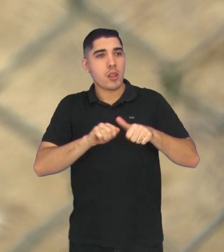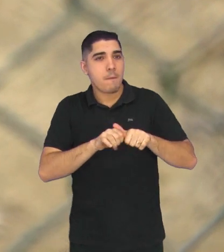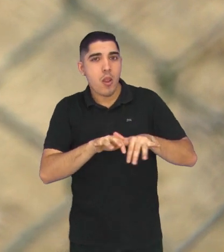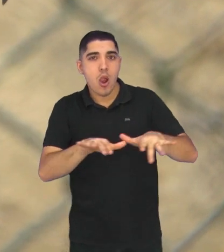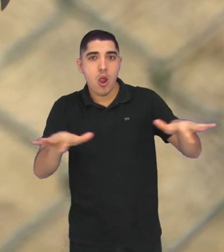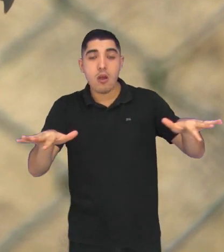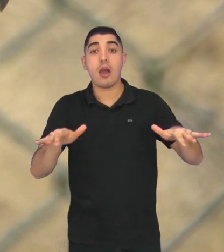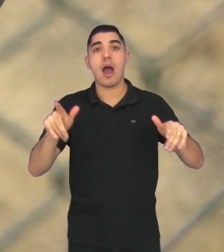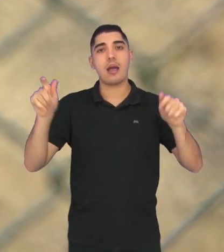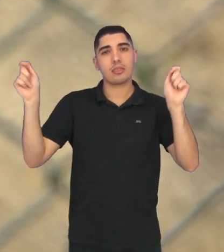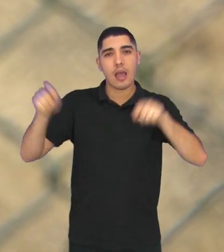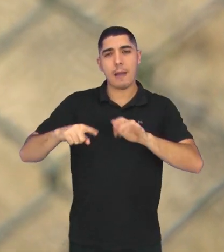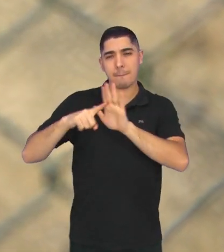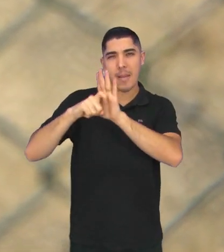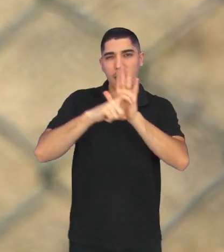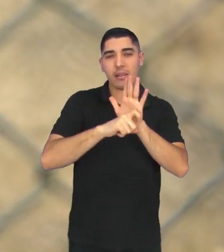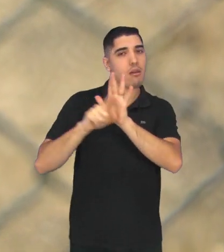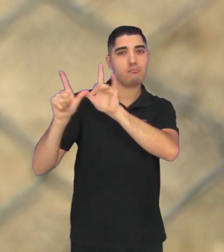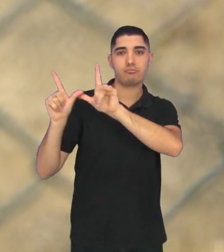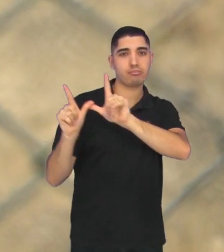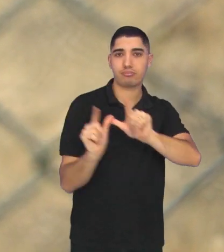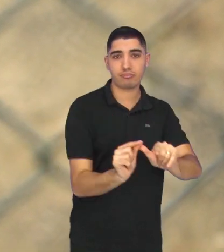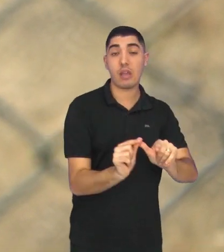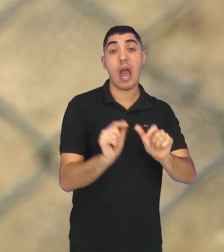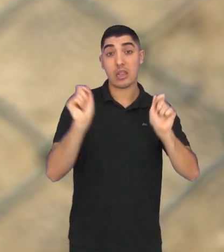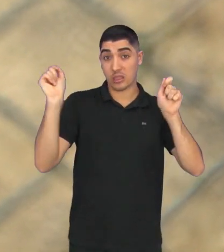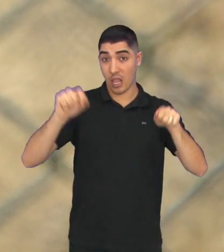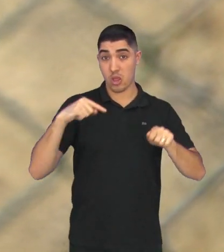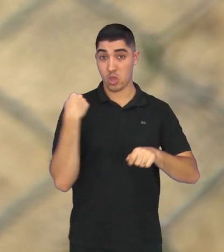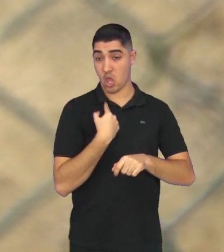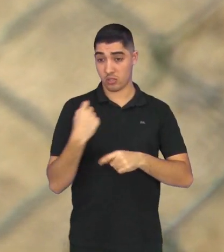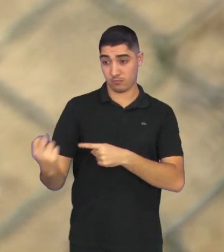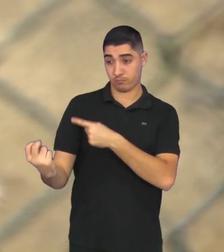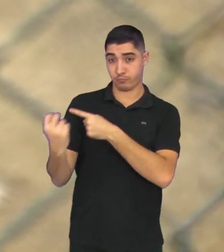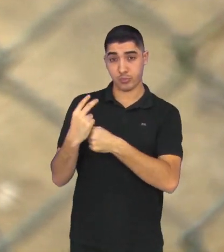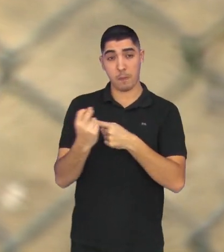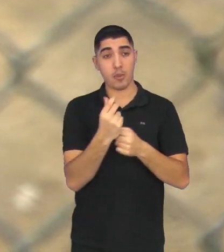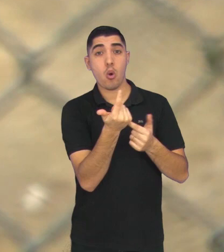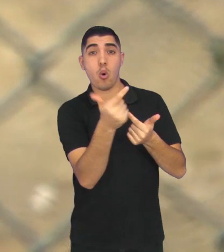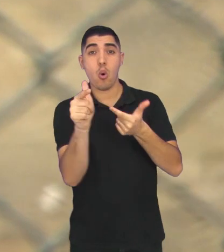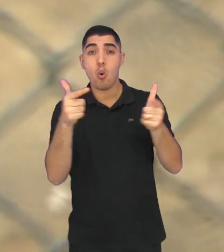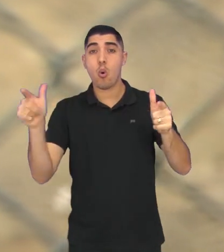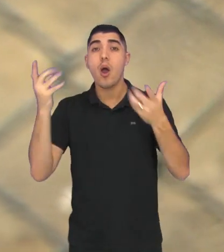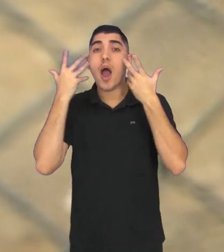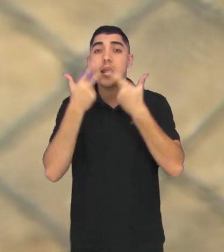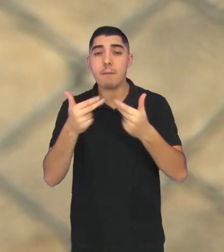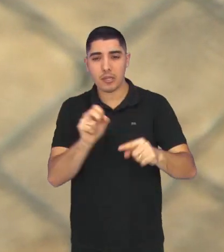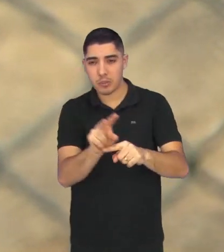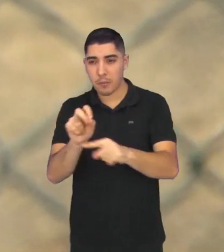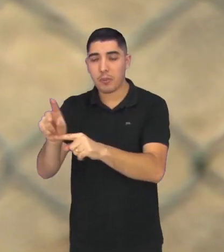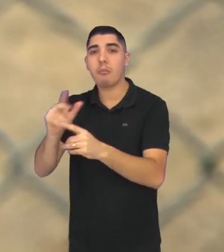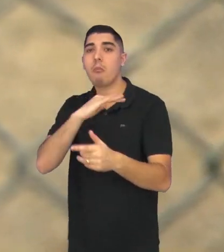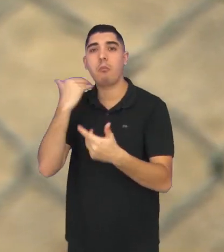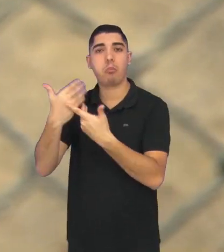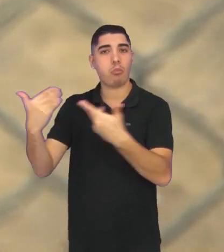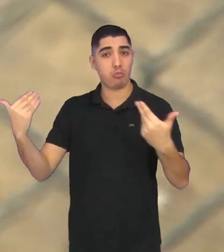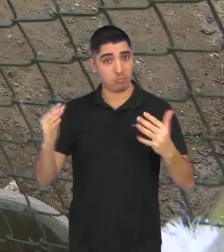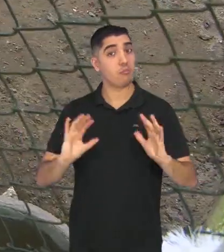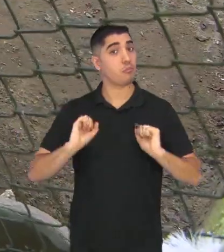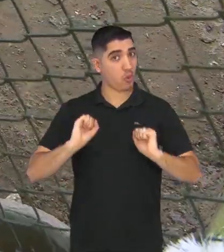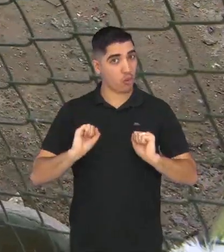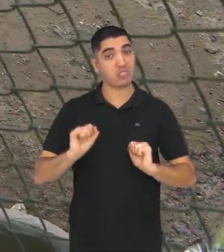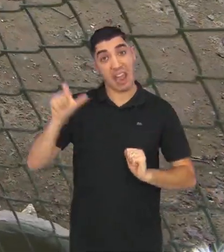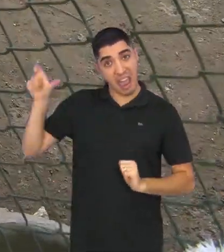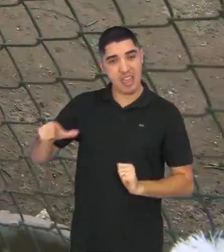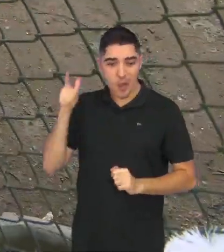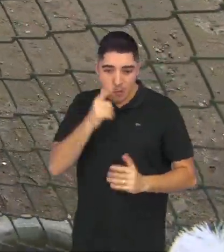doenças, eliminando bactérias que poderiam adoecer ou matar muitos animais selvagens e domésticos.